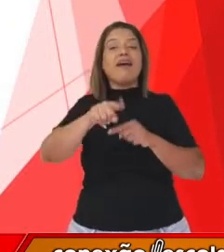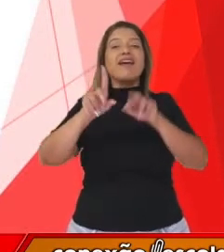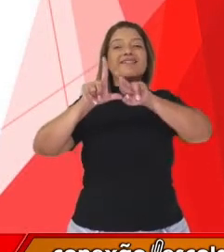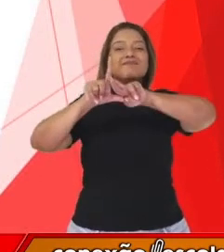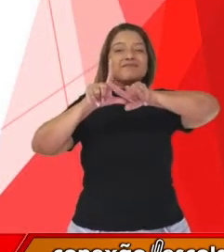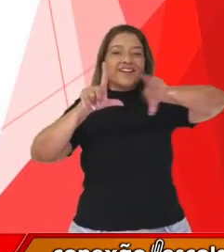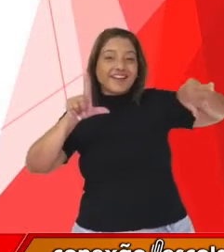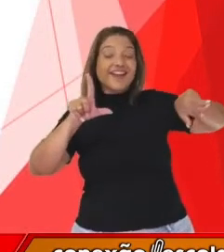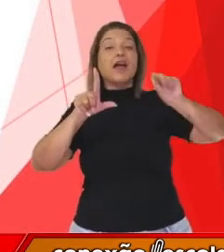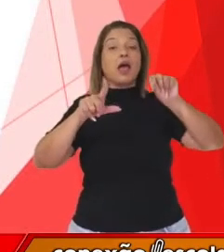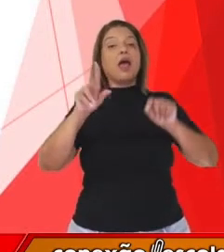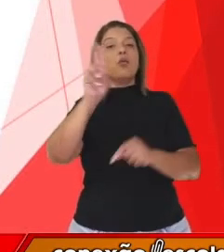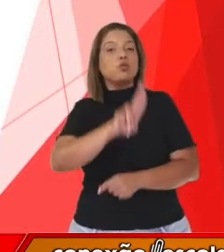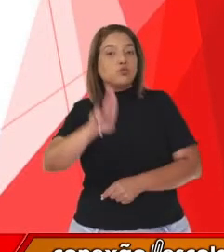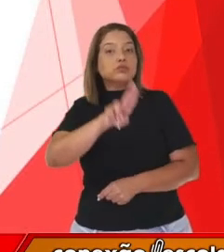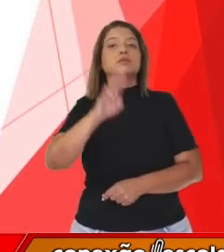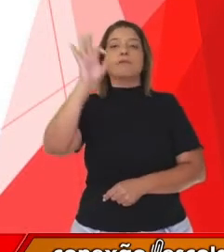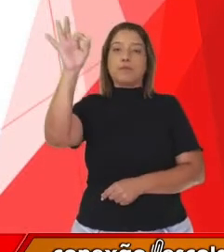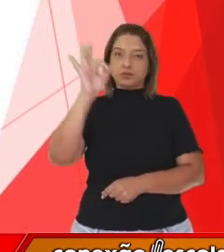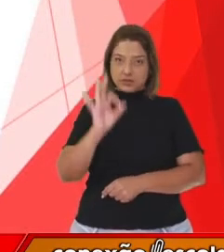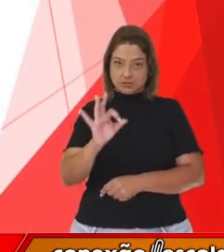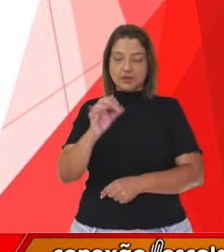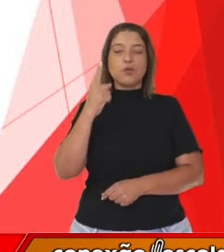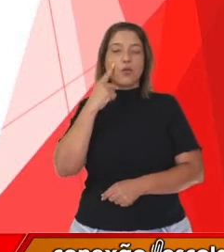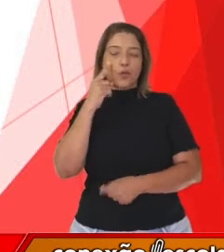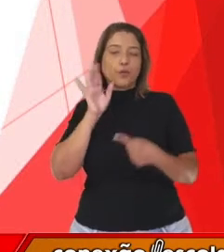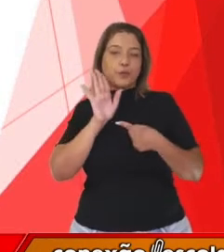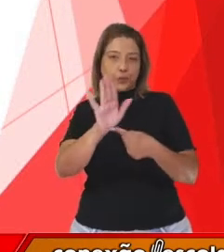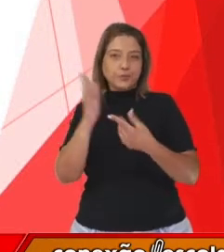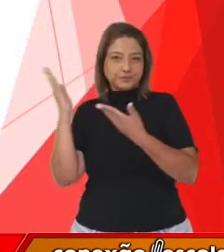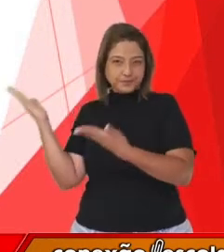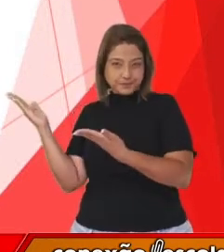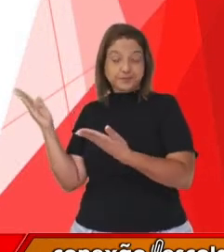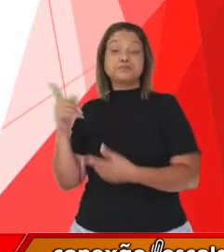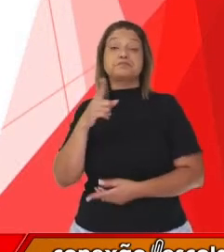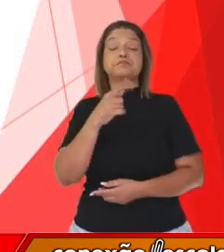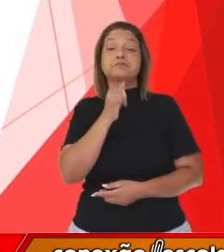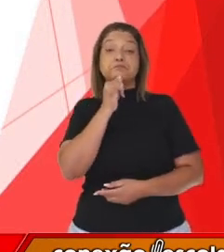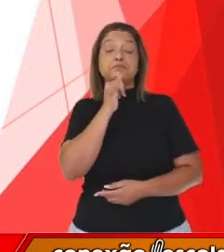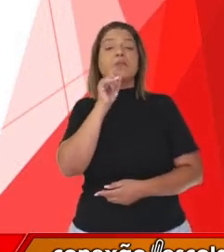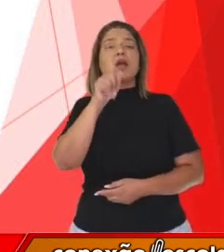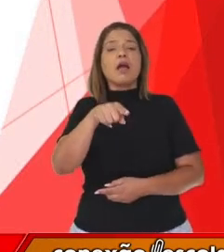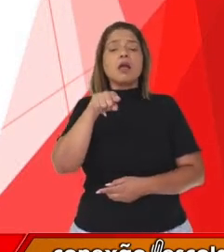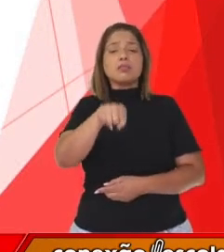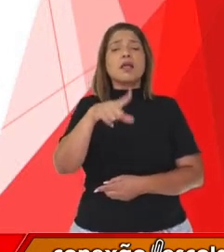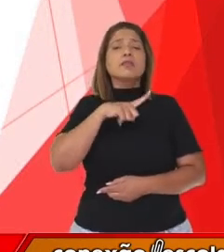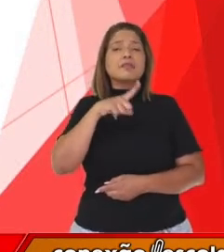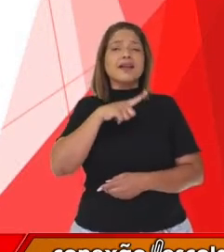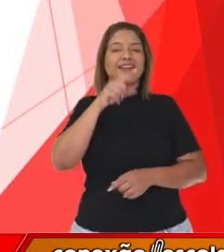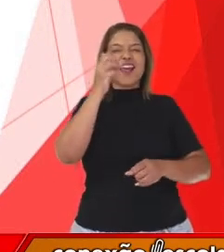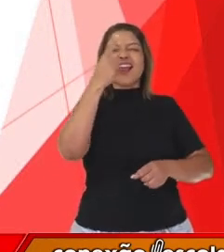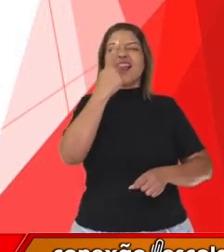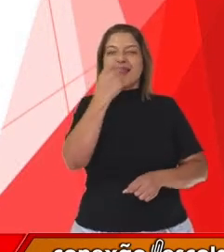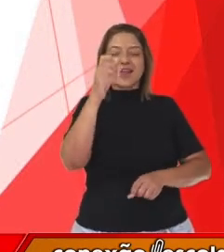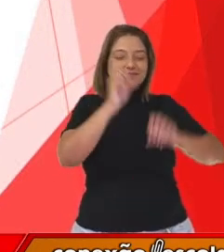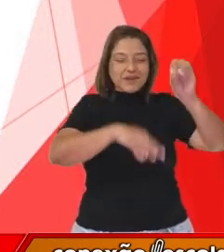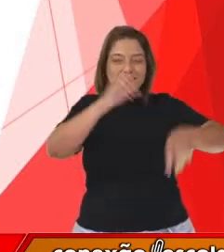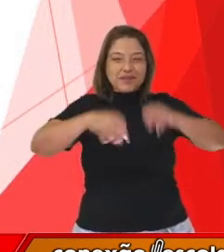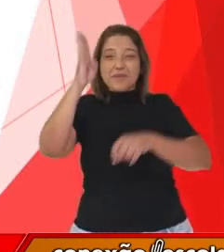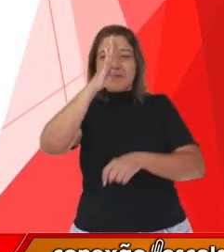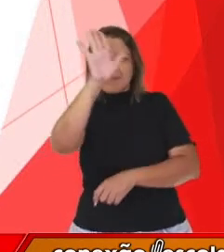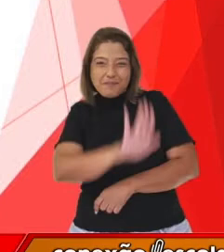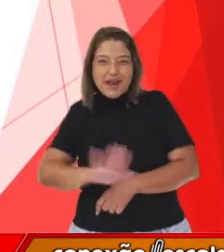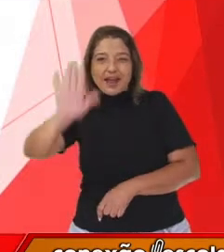usando porcentagens. Veja uma delas. Perfil do lixo produzido nas grandes cidades